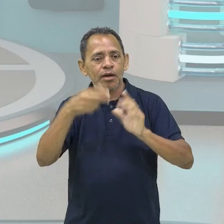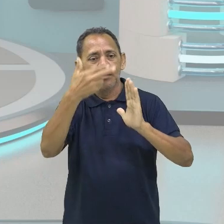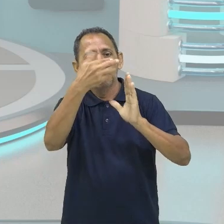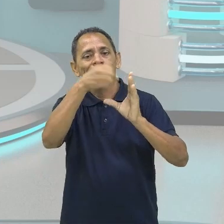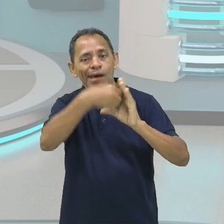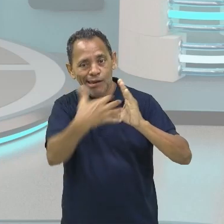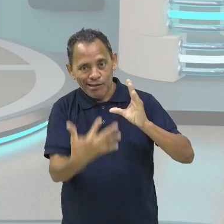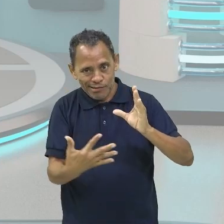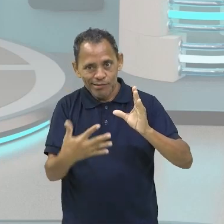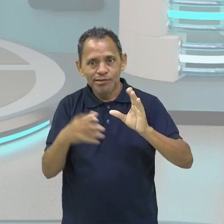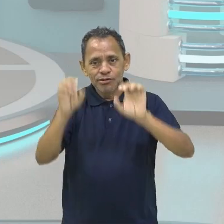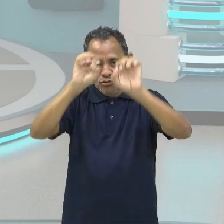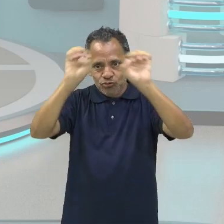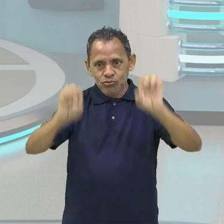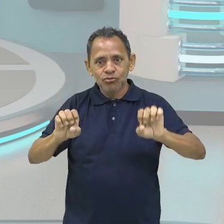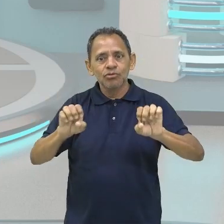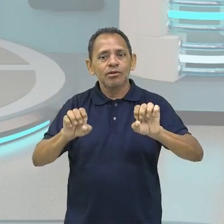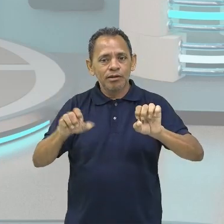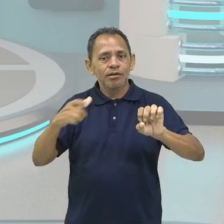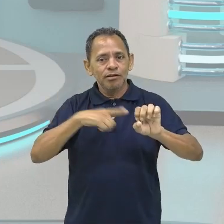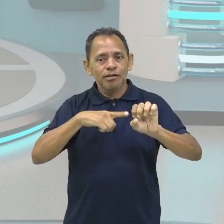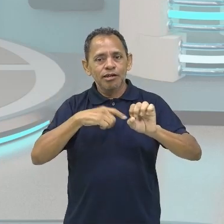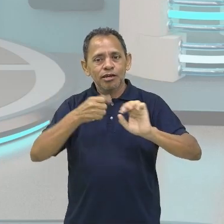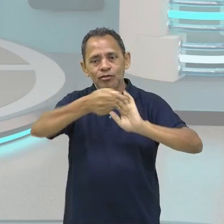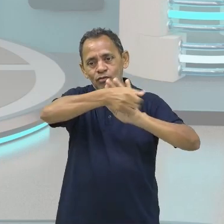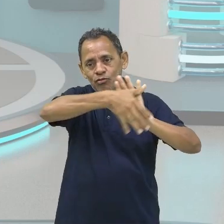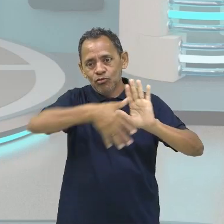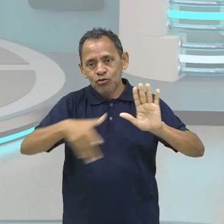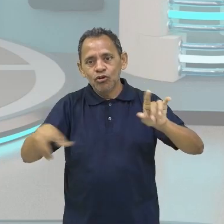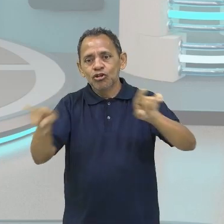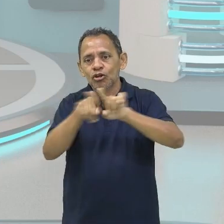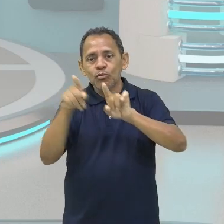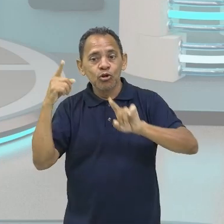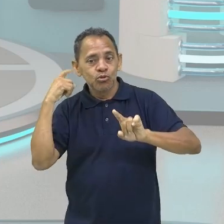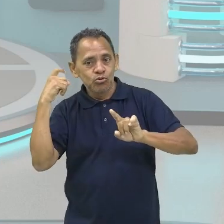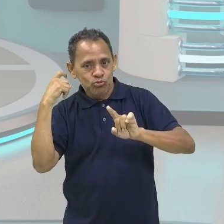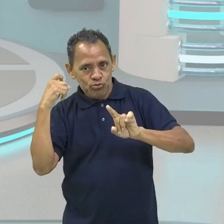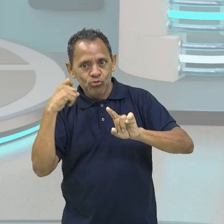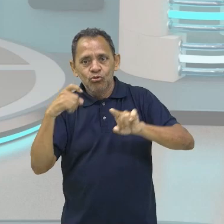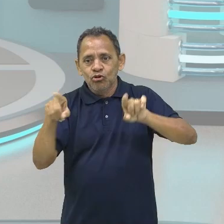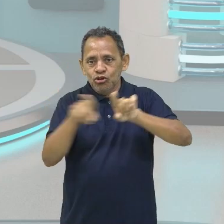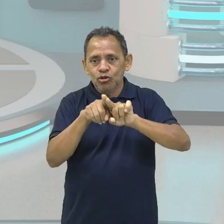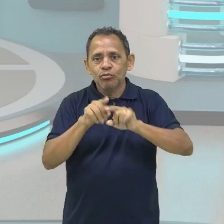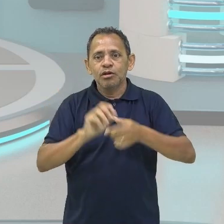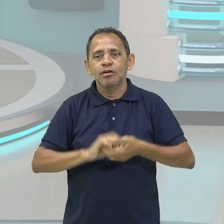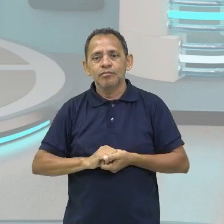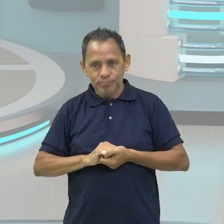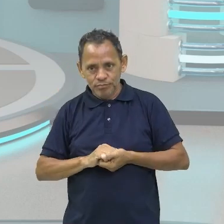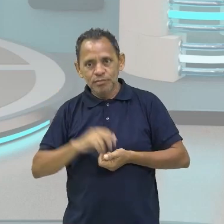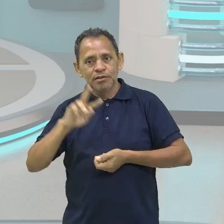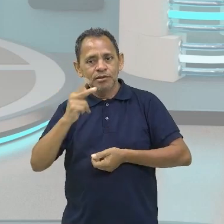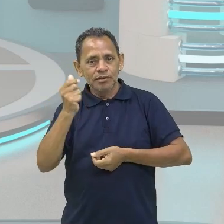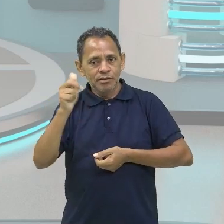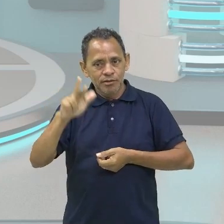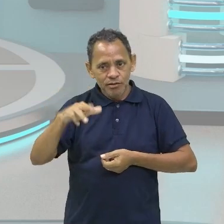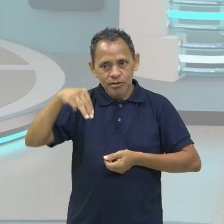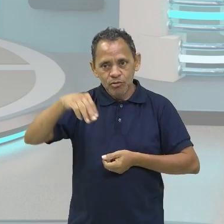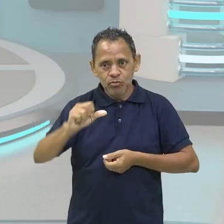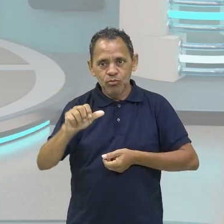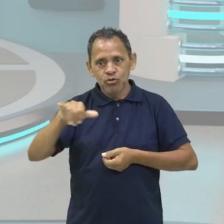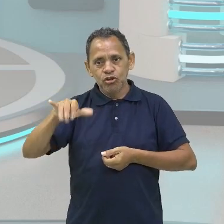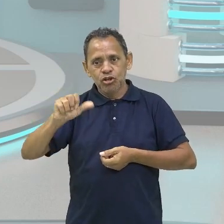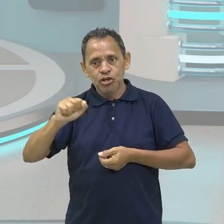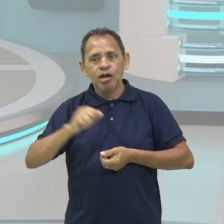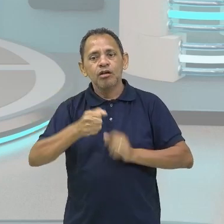estruturam, como também a questão das figuras conhecidas como figuras sonoras, de som ou de harmonia, porque são figuras de linguagem que vão